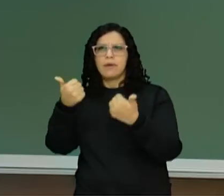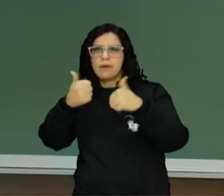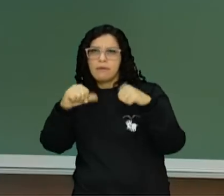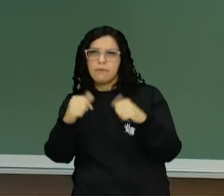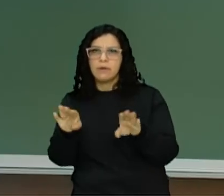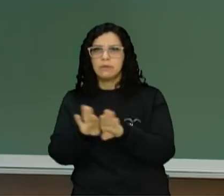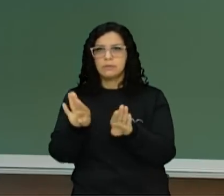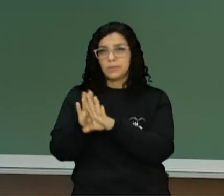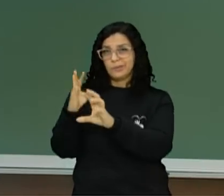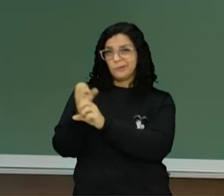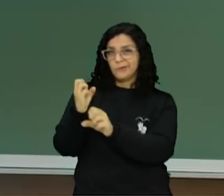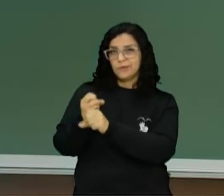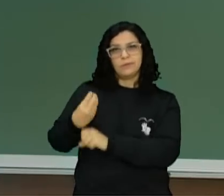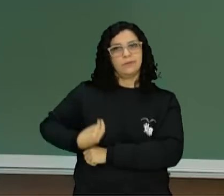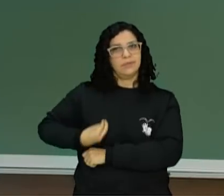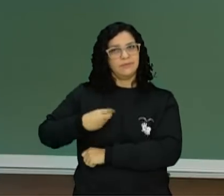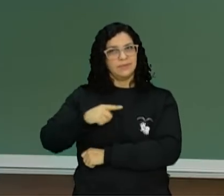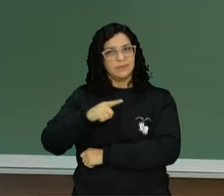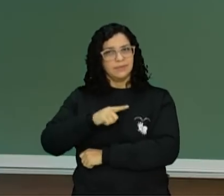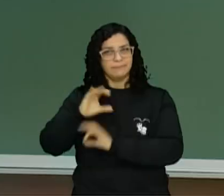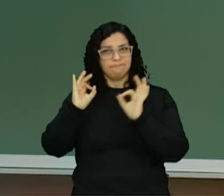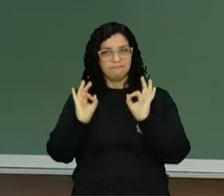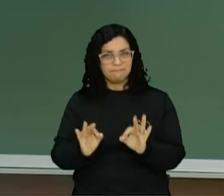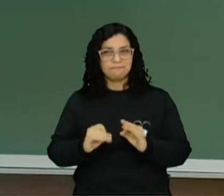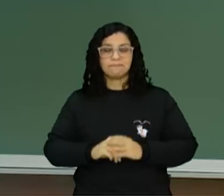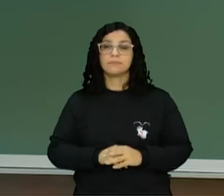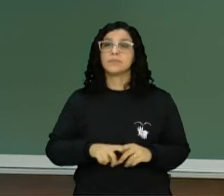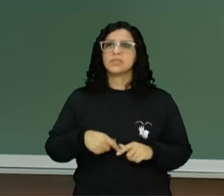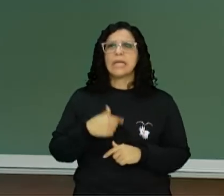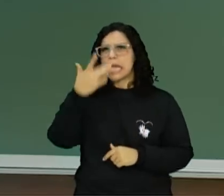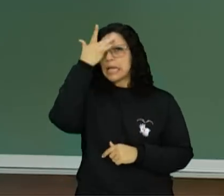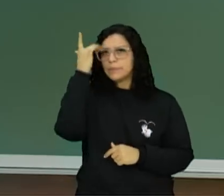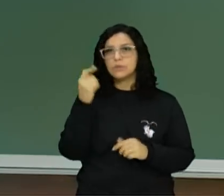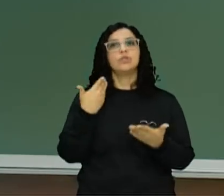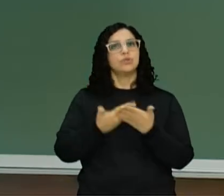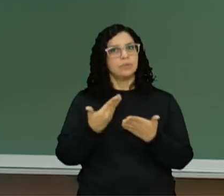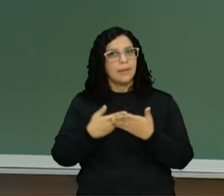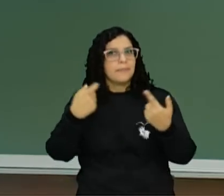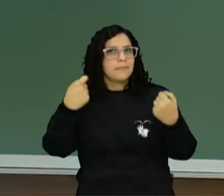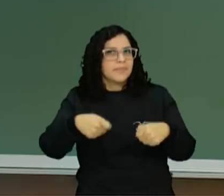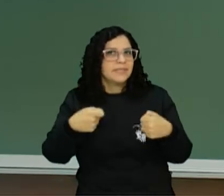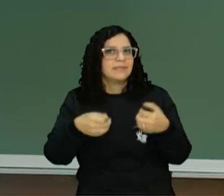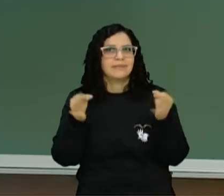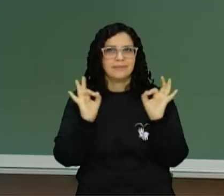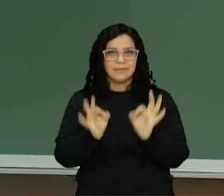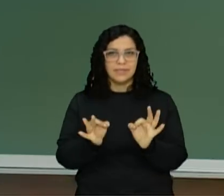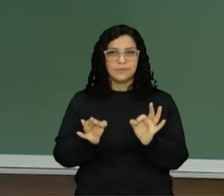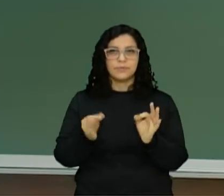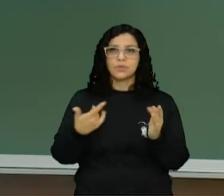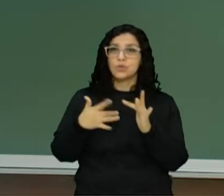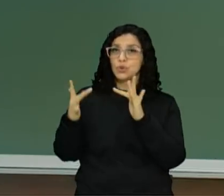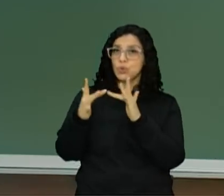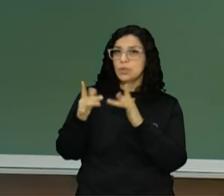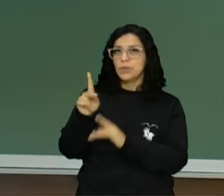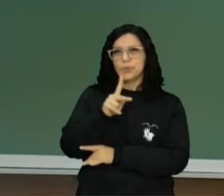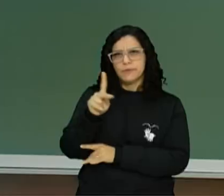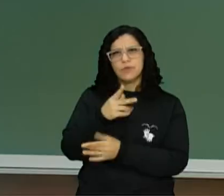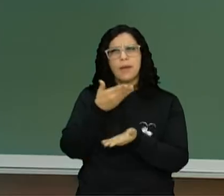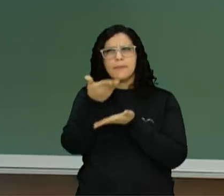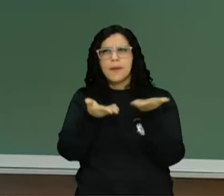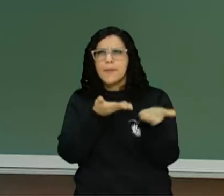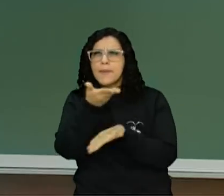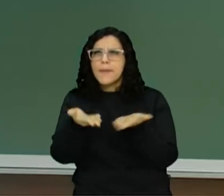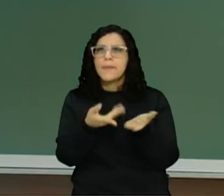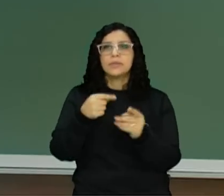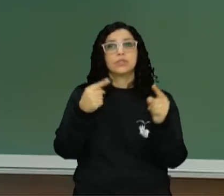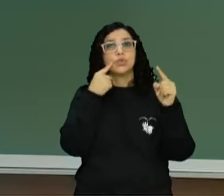lá na escola para você garantir também a sua presença e a sua nota. Ninguém vai ficar sem estudar, certo? Entre em contato com o seu professor, caso tenha